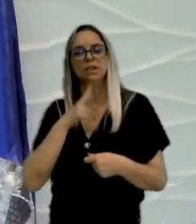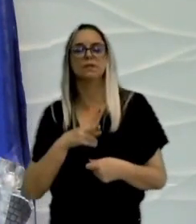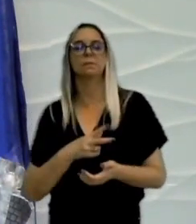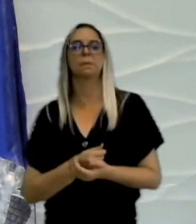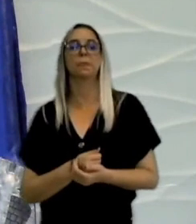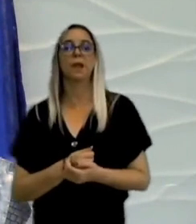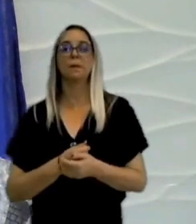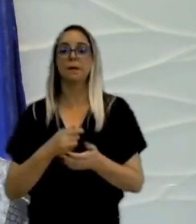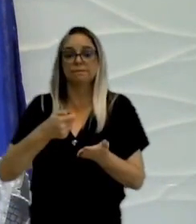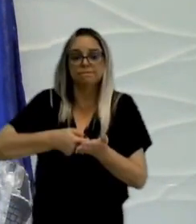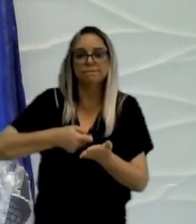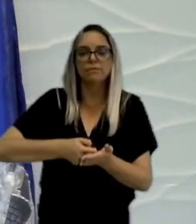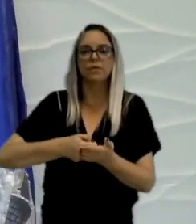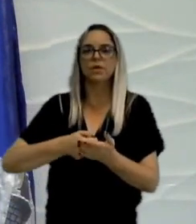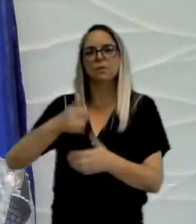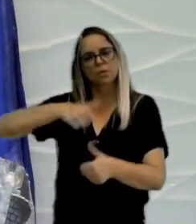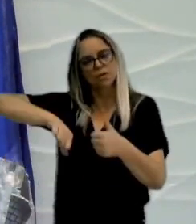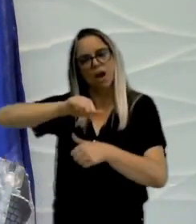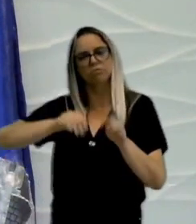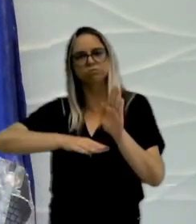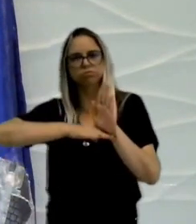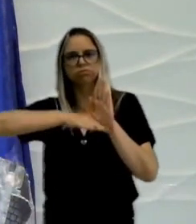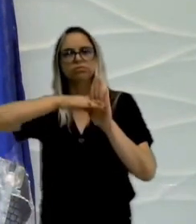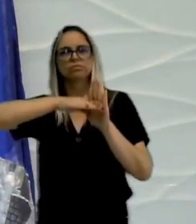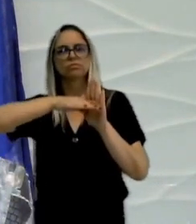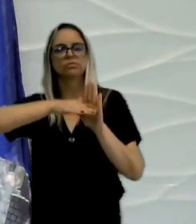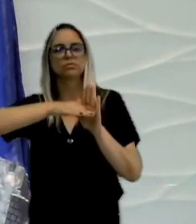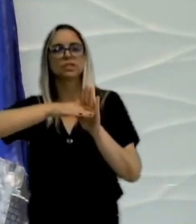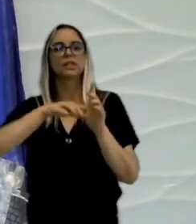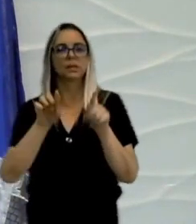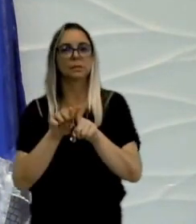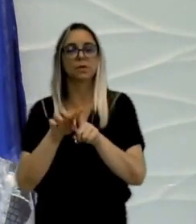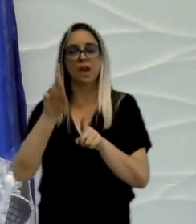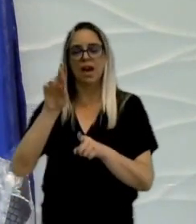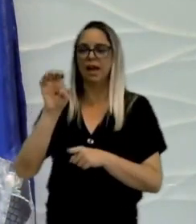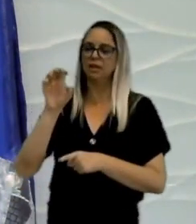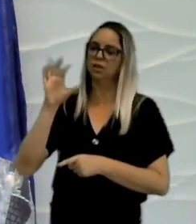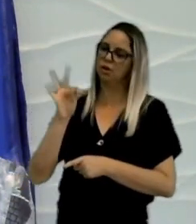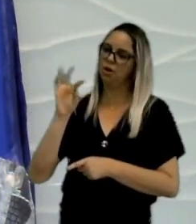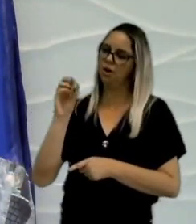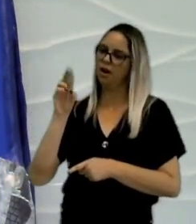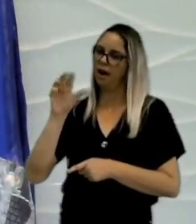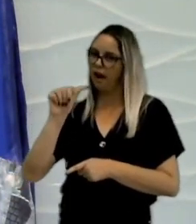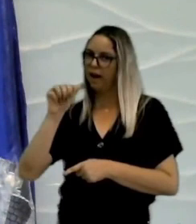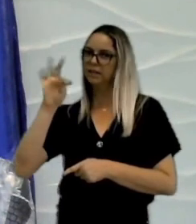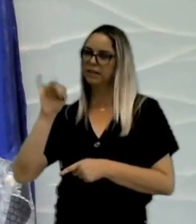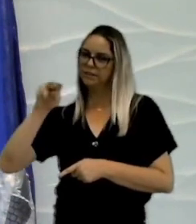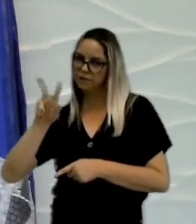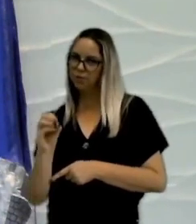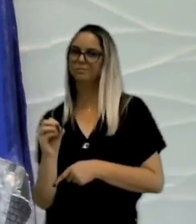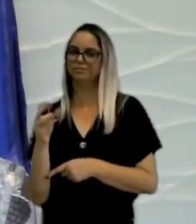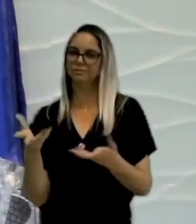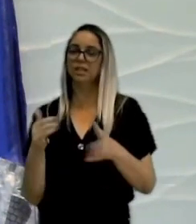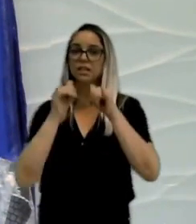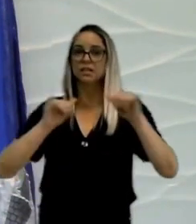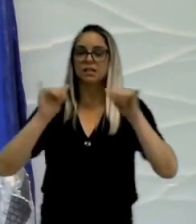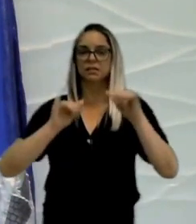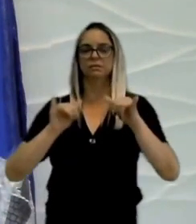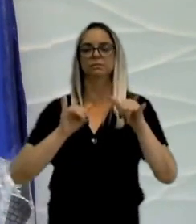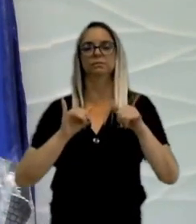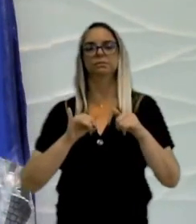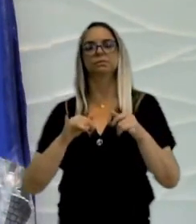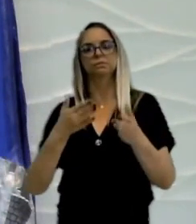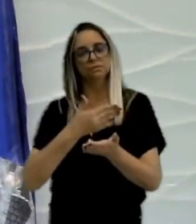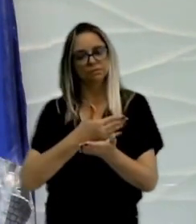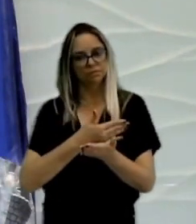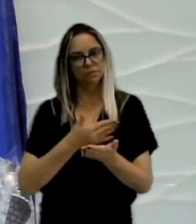esses profissionais o reajuste e também o retroativo. E dizer, Ana Isabel, esse ano a gente começa